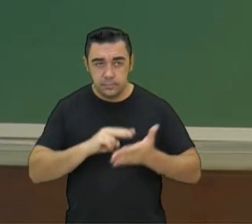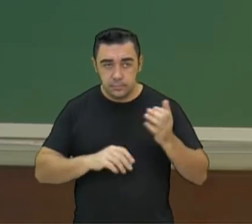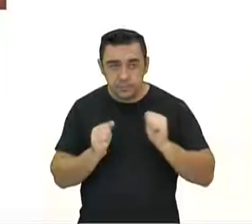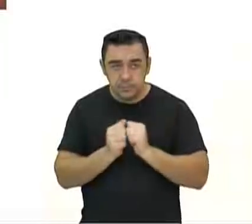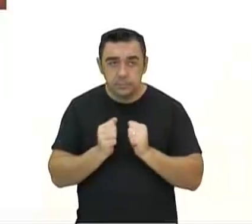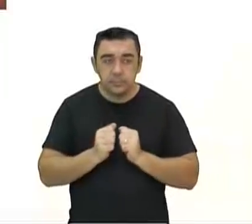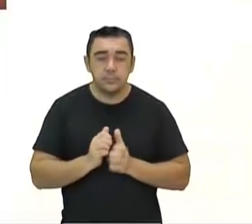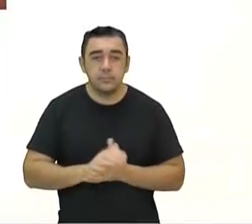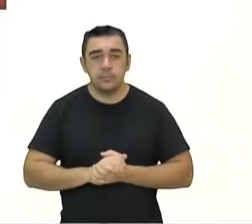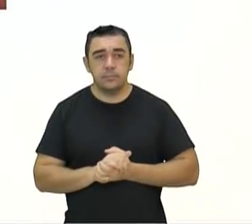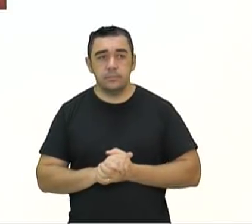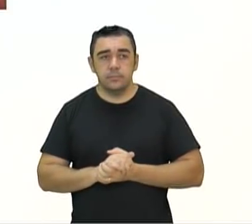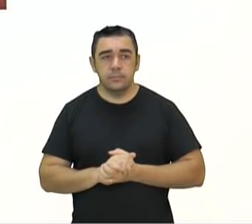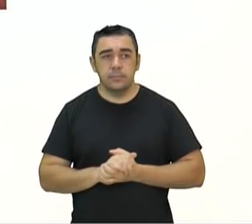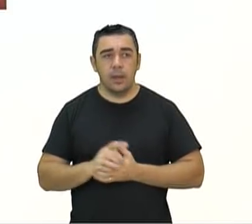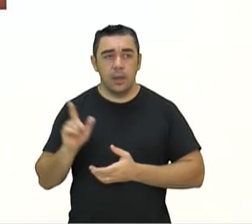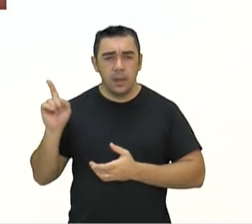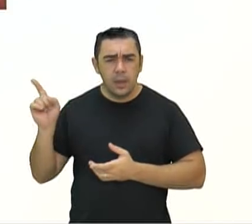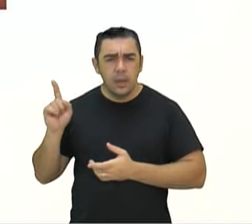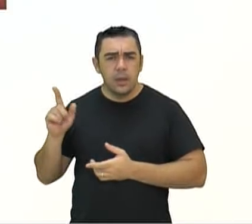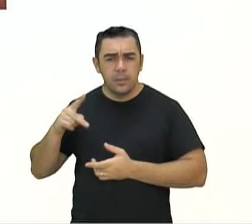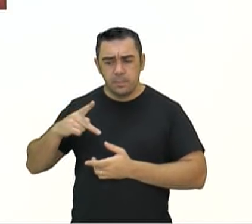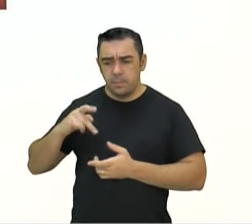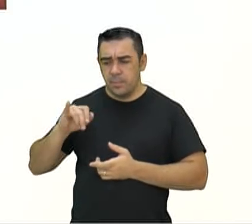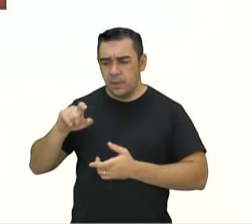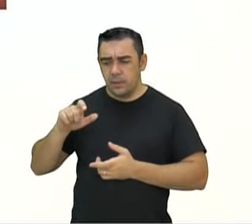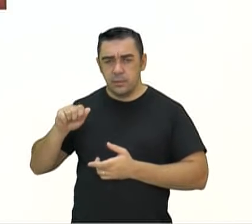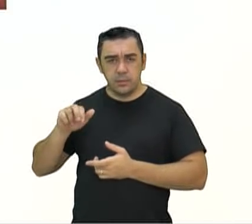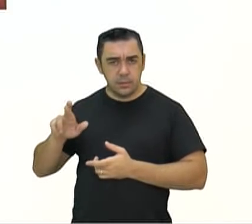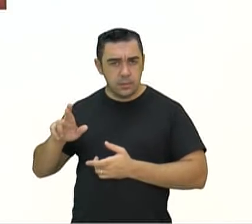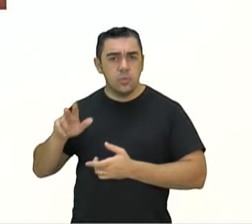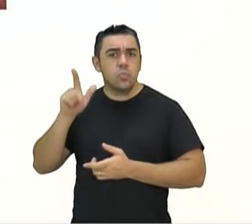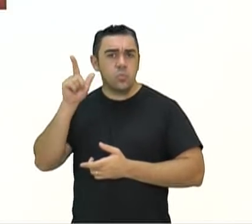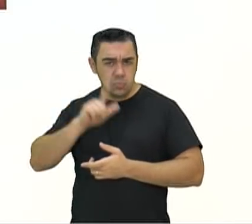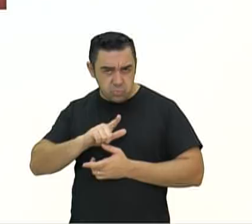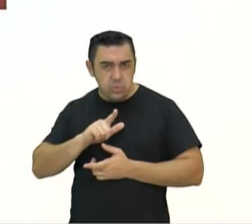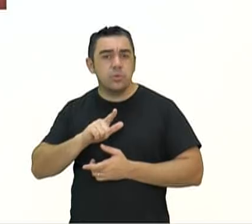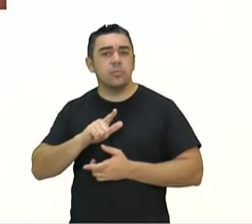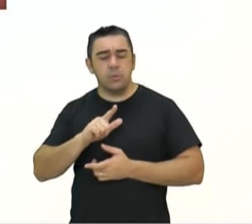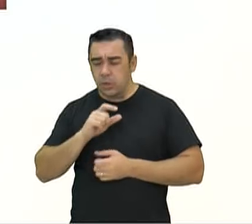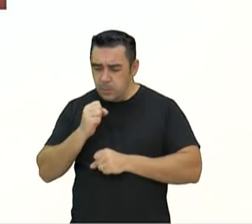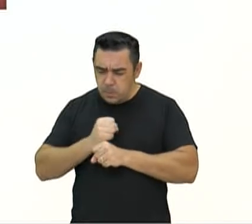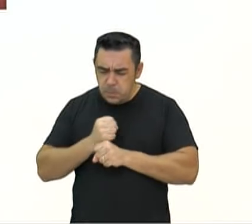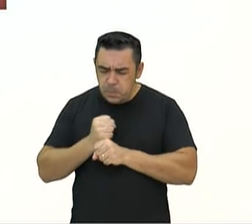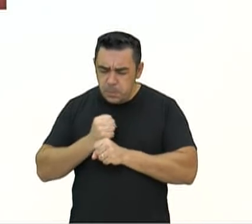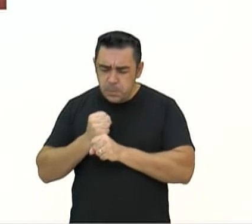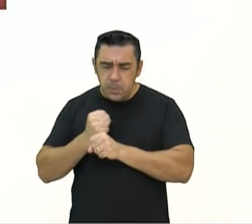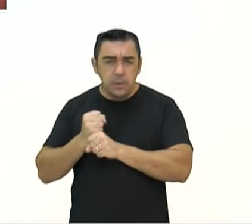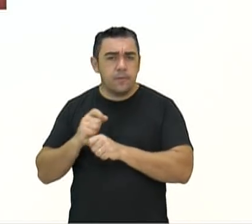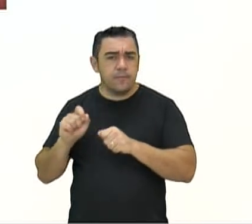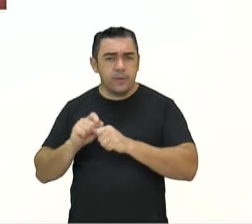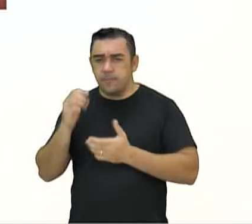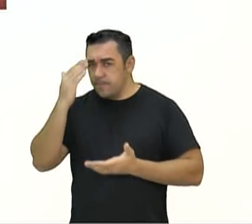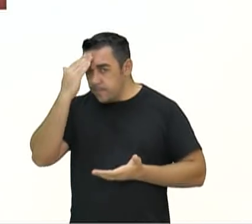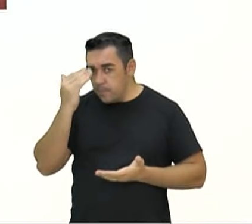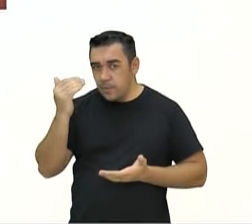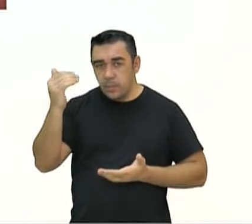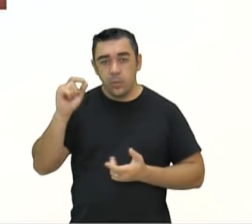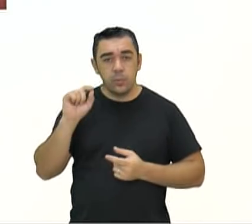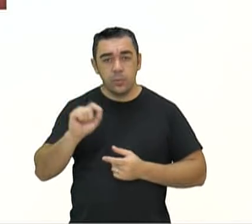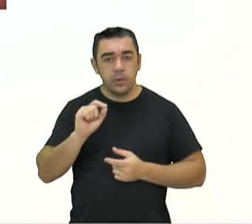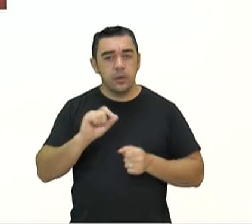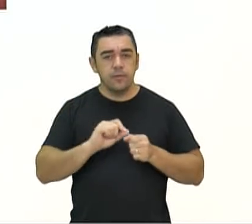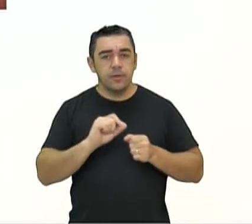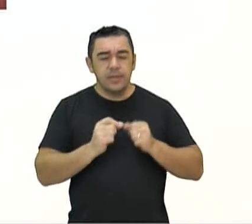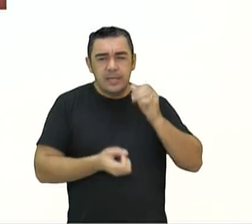juntos. A Pixar conseguiu mais uma vez. Ao longo dos anos, o estúdio fez fama graças à capacidade de